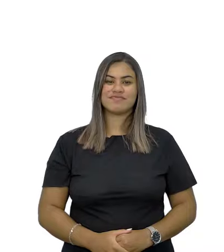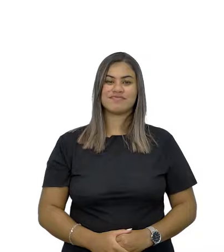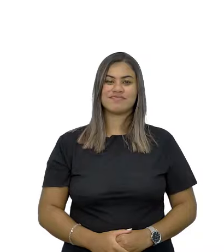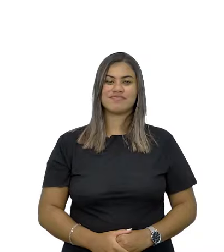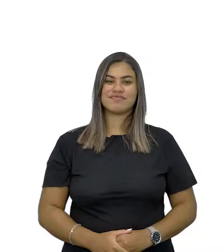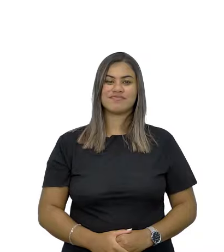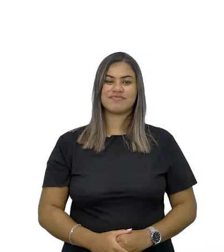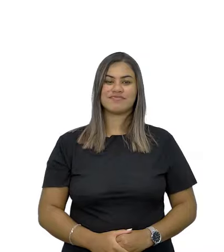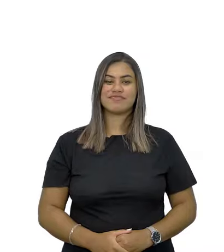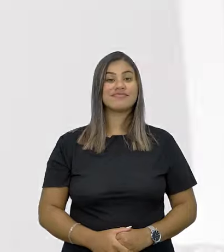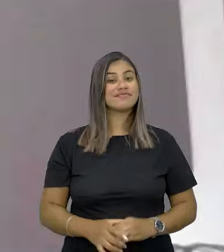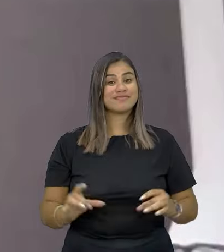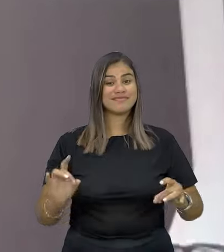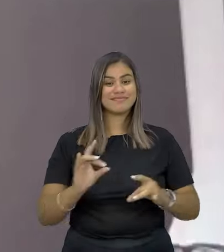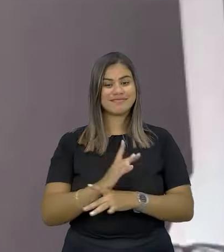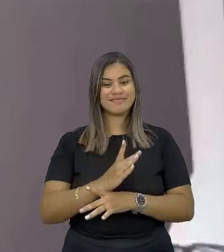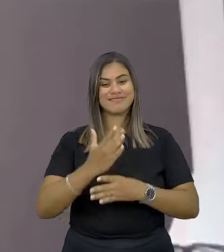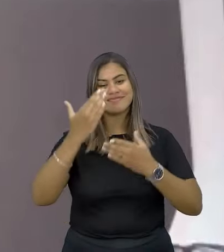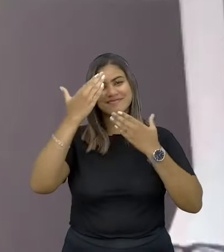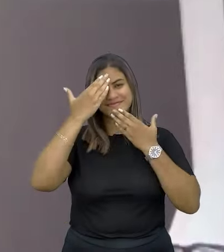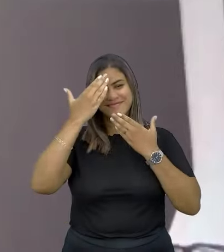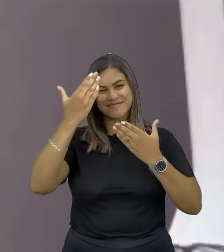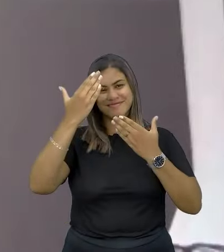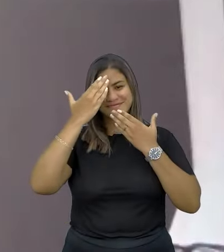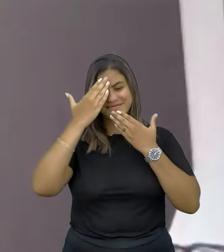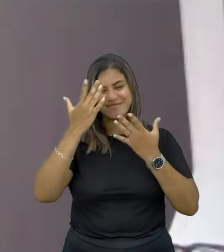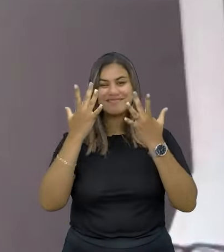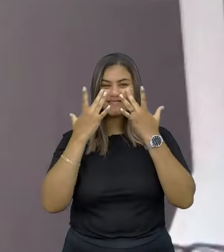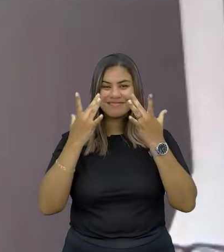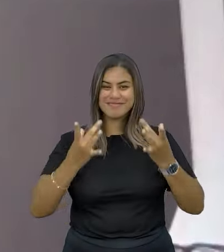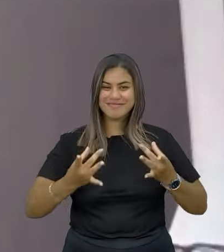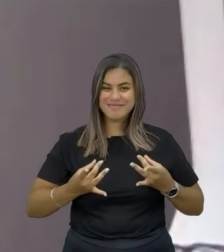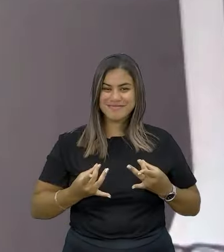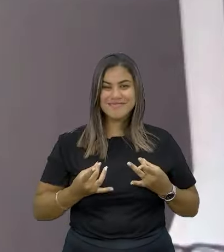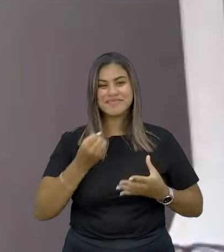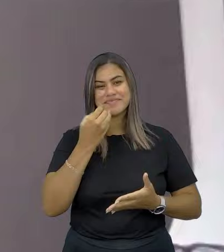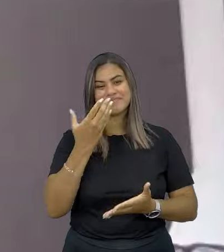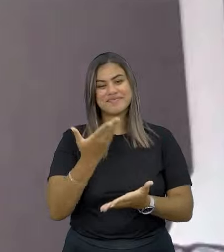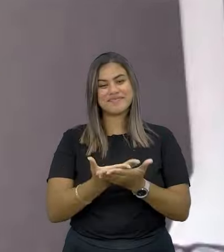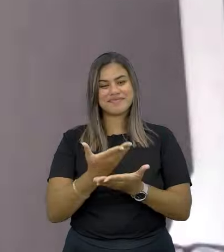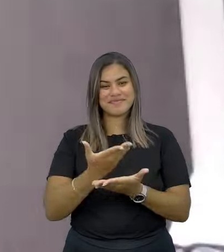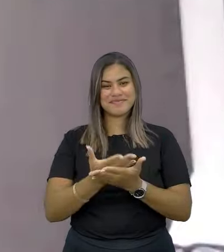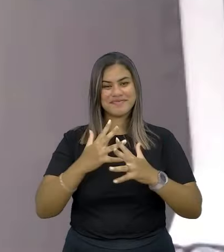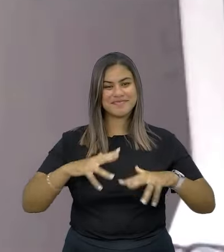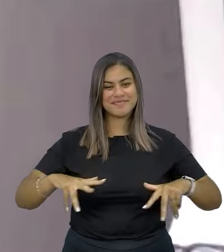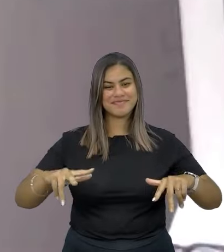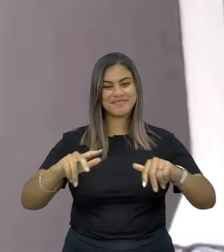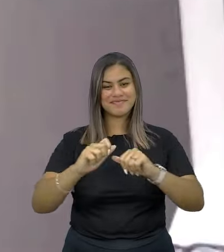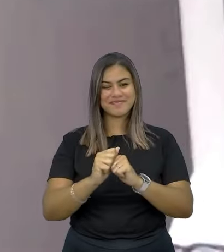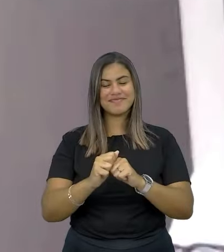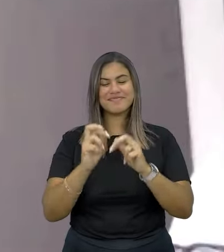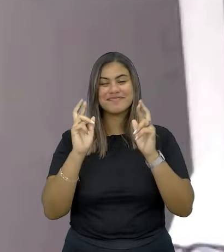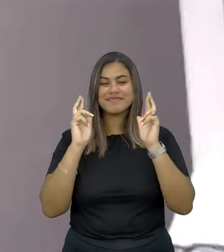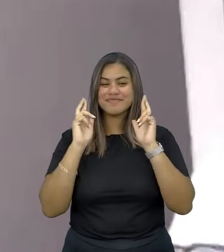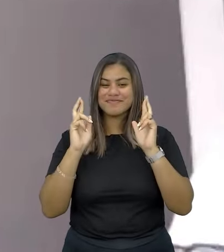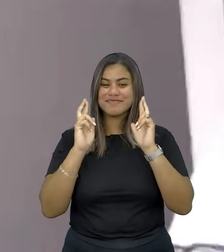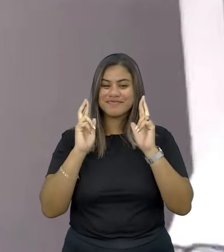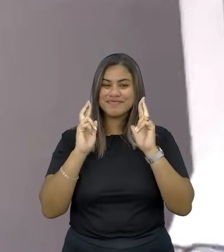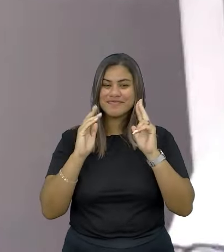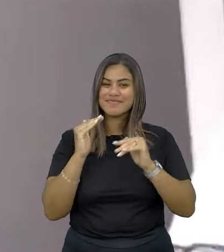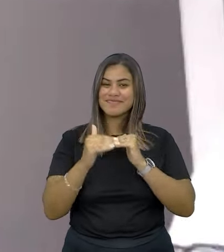E encerramos. Agradecemos a sua atenção. Bons estudos a todos. Espero que